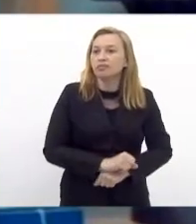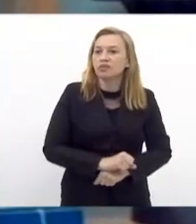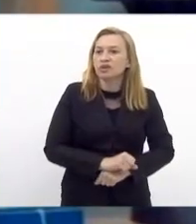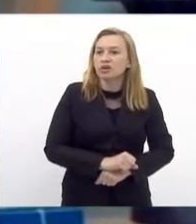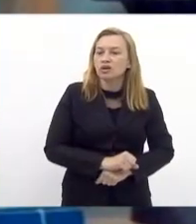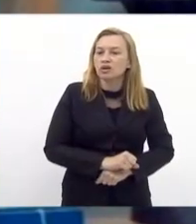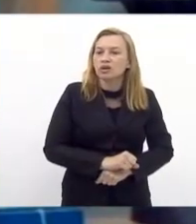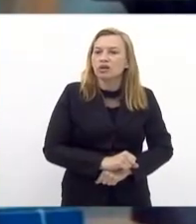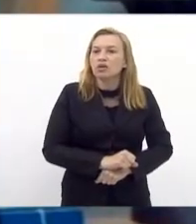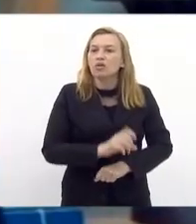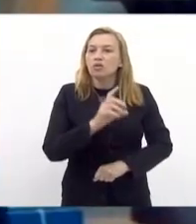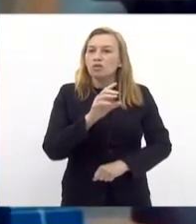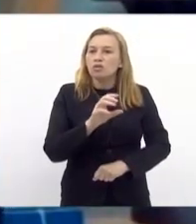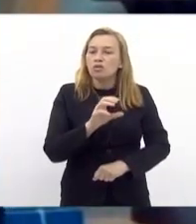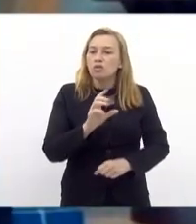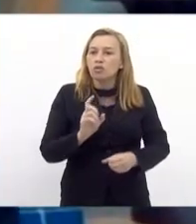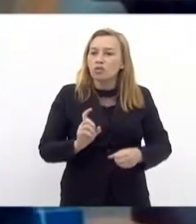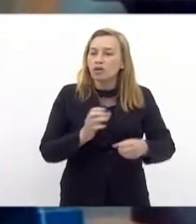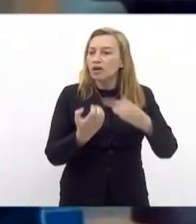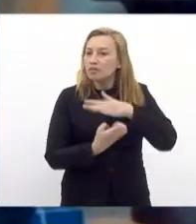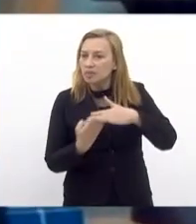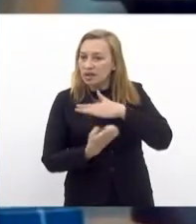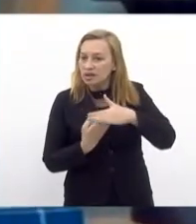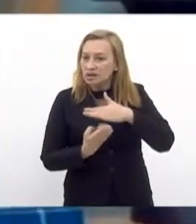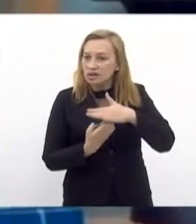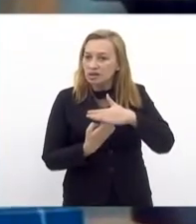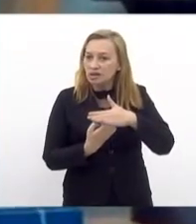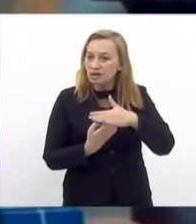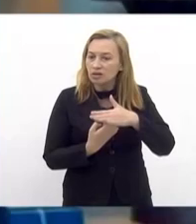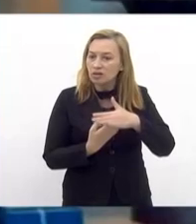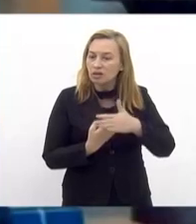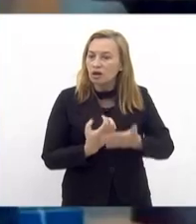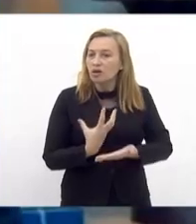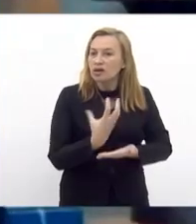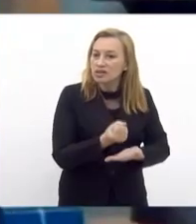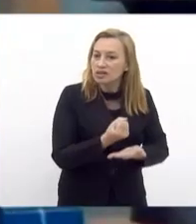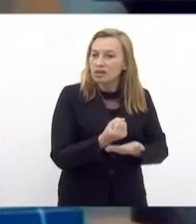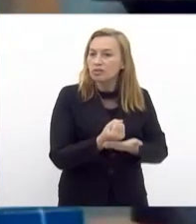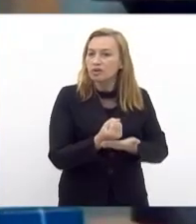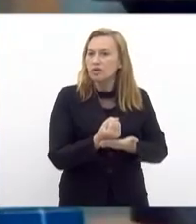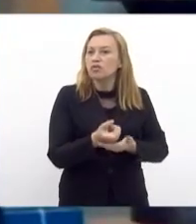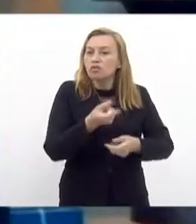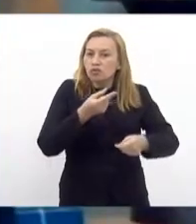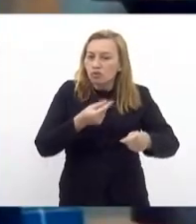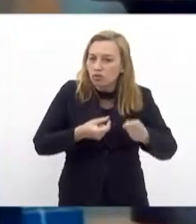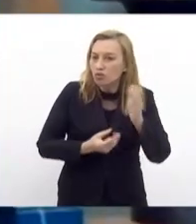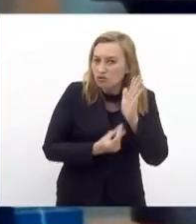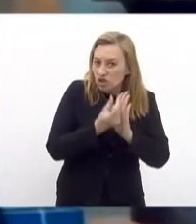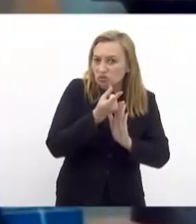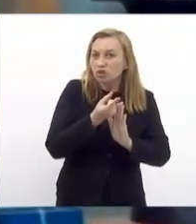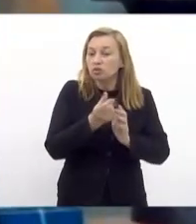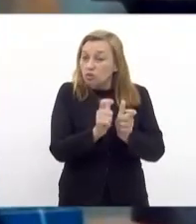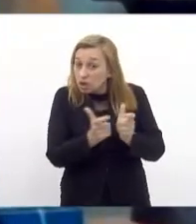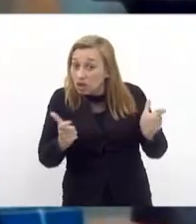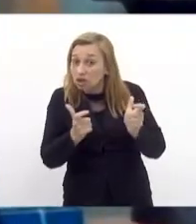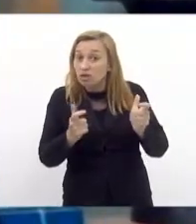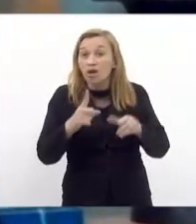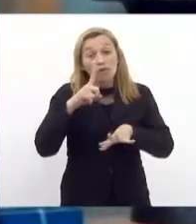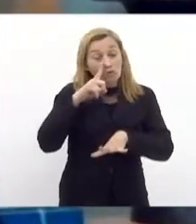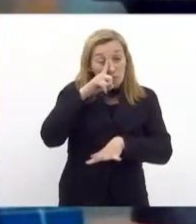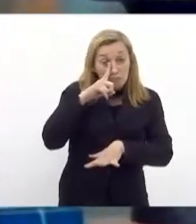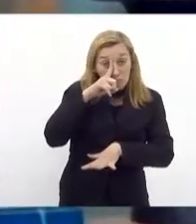pela concessionária ao adquirir essa concessão, ele foi um investimento alto, óbvio, mas foi um risco